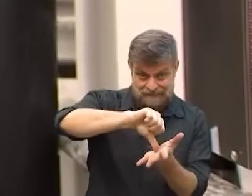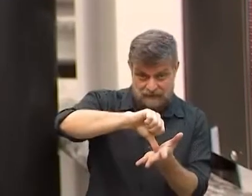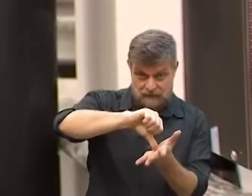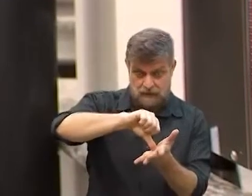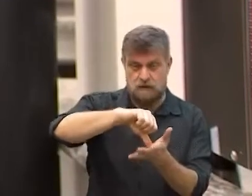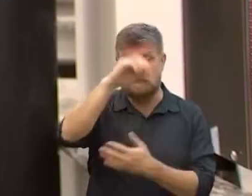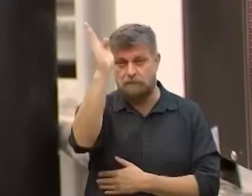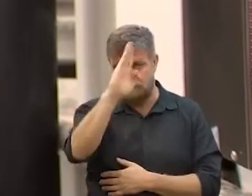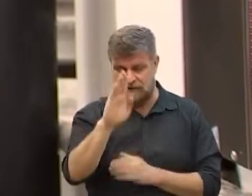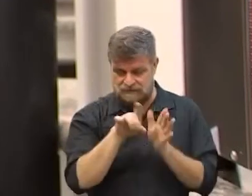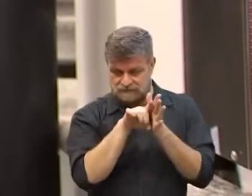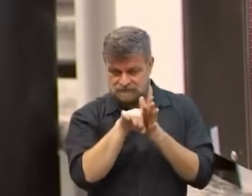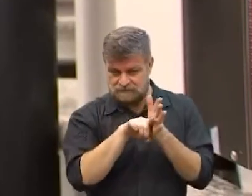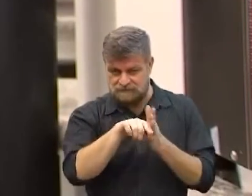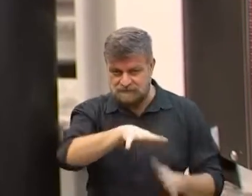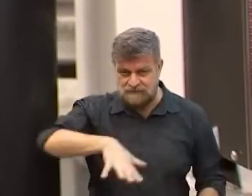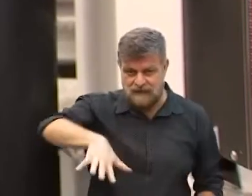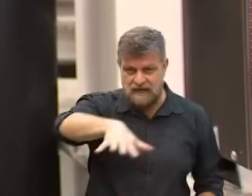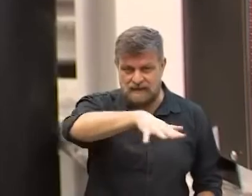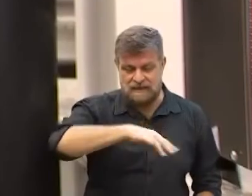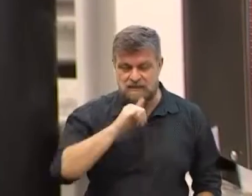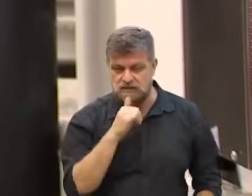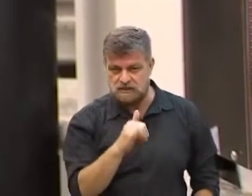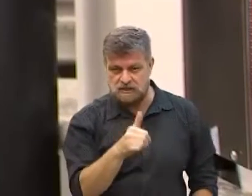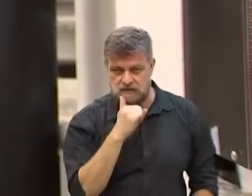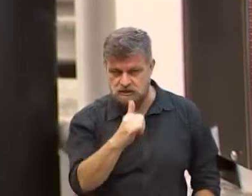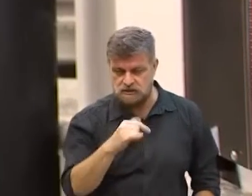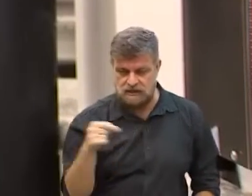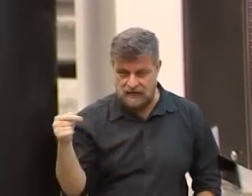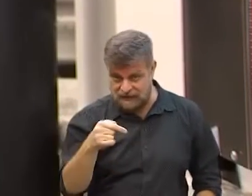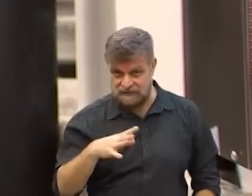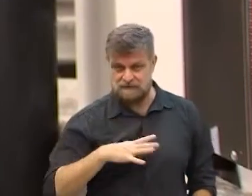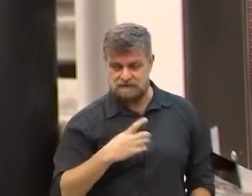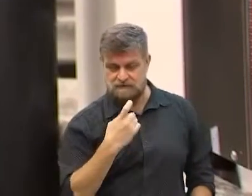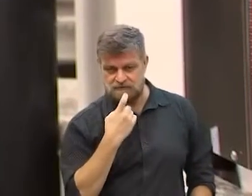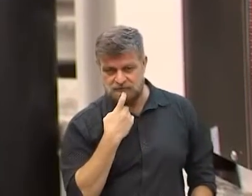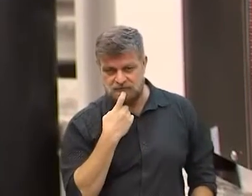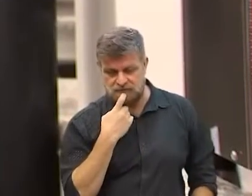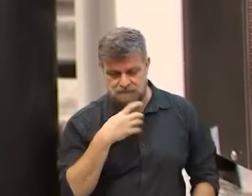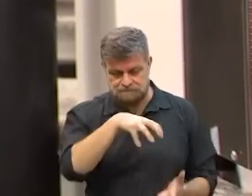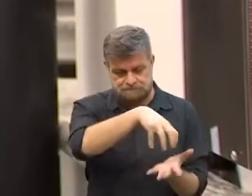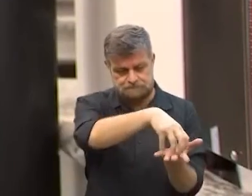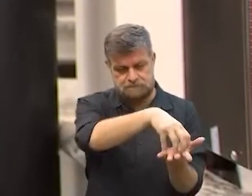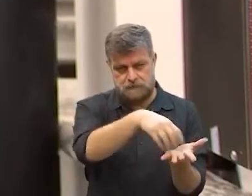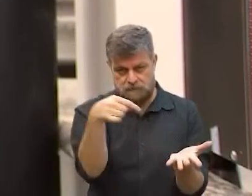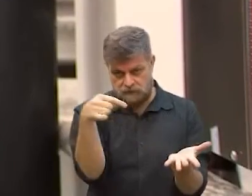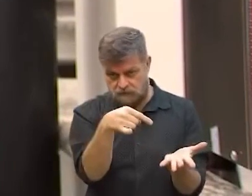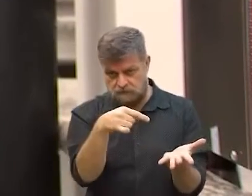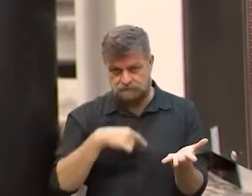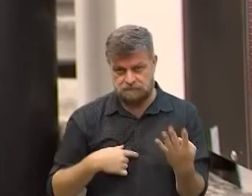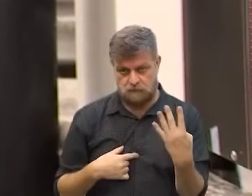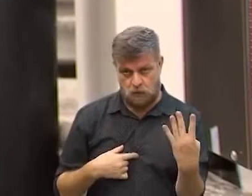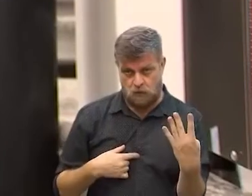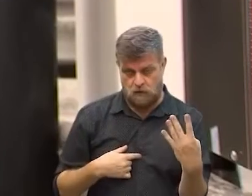de Pesquisa em Energia e Materiais, sediados aqui em Campinas, né? E que contém